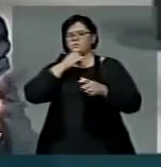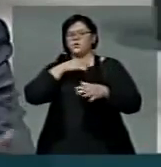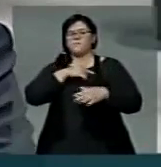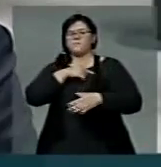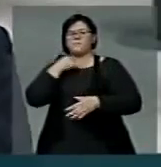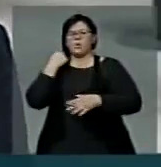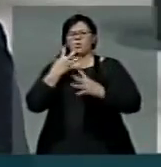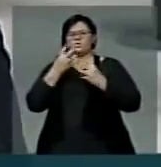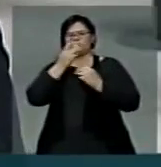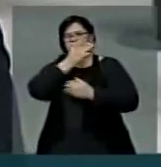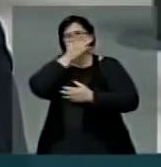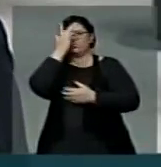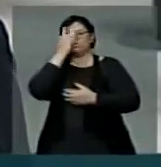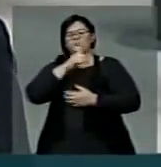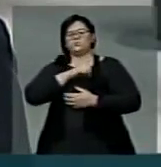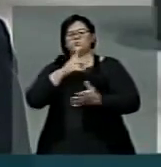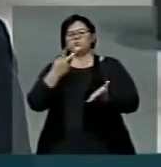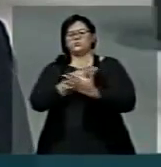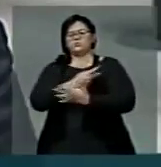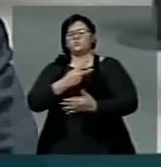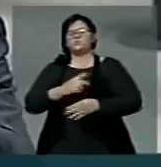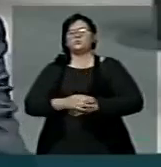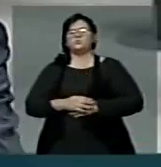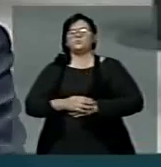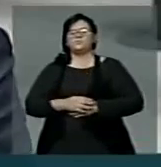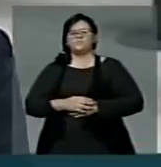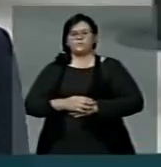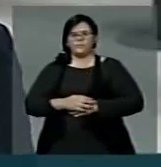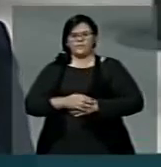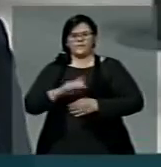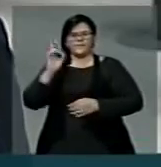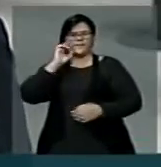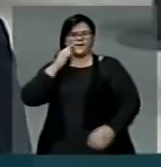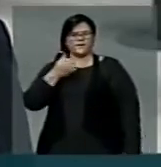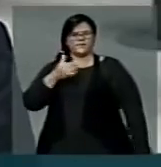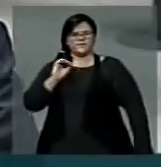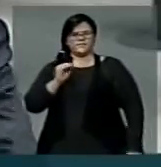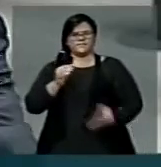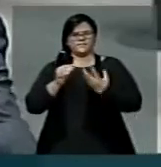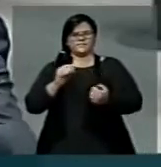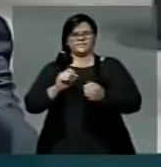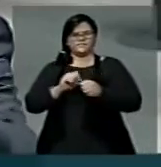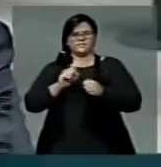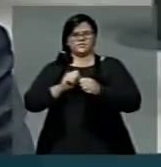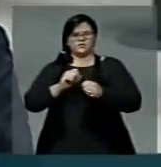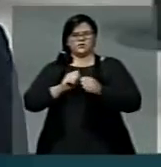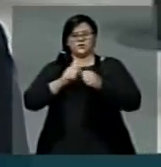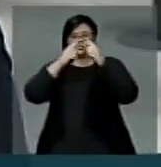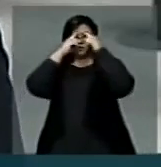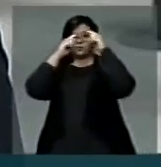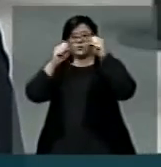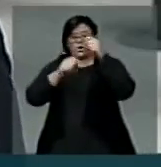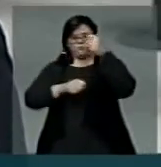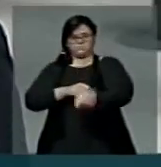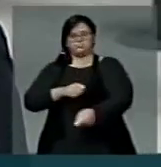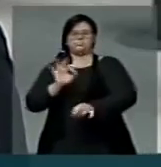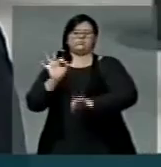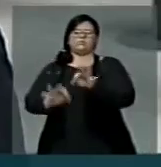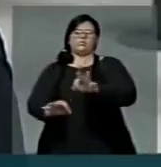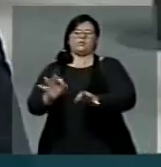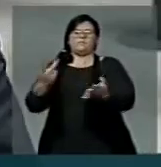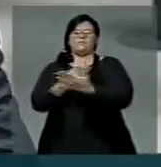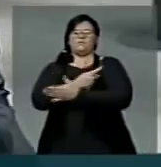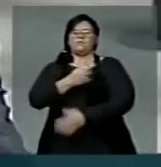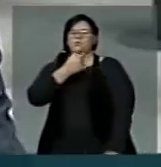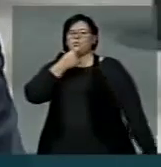indevida, nesse dia 10, ser realizado o julgamento e finalmente punir aquelas